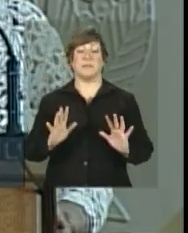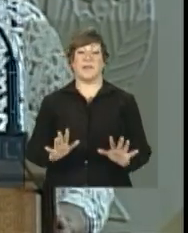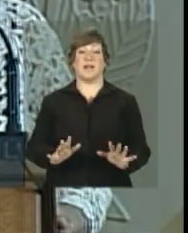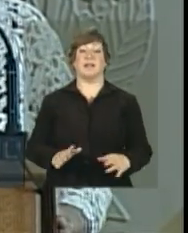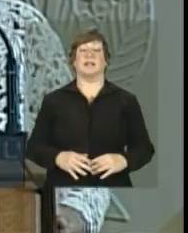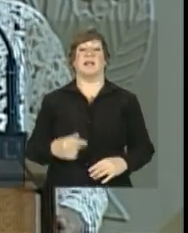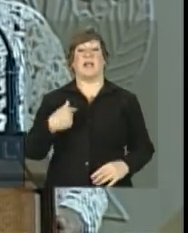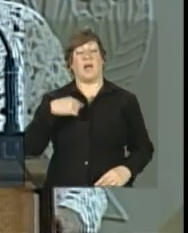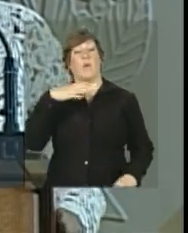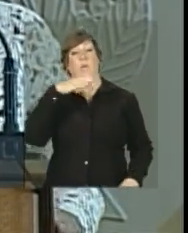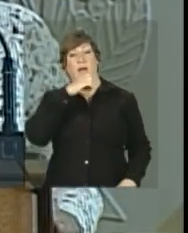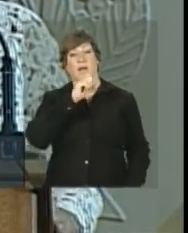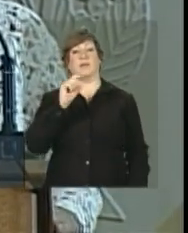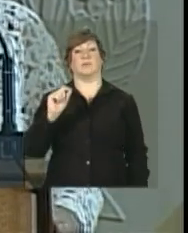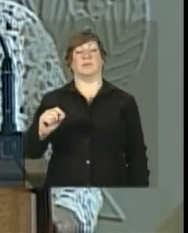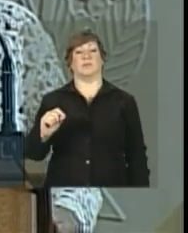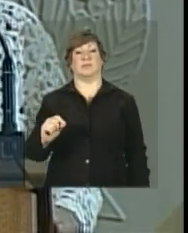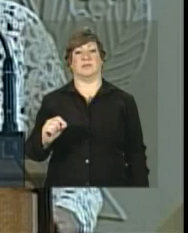acho que tem